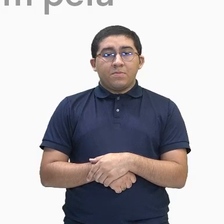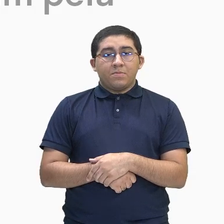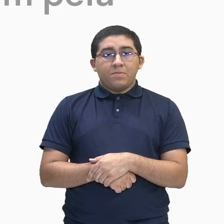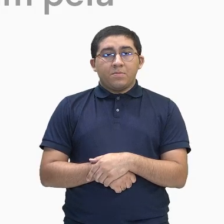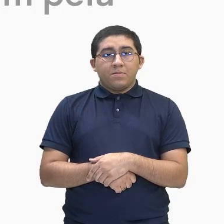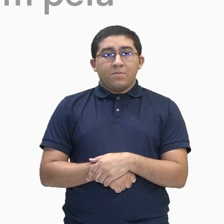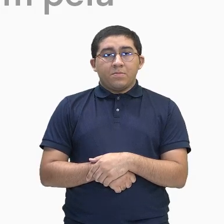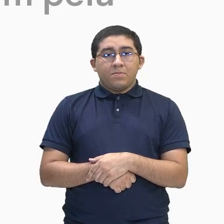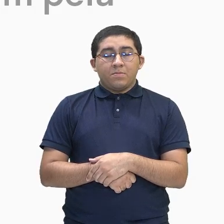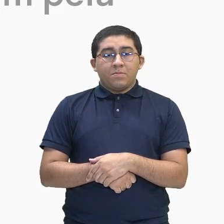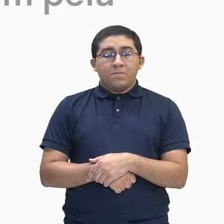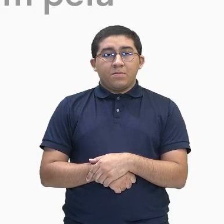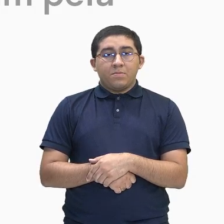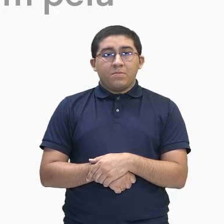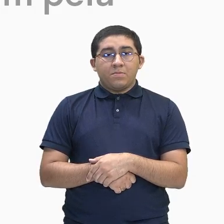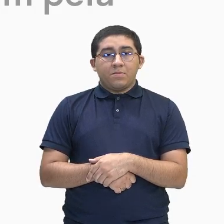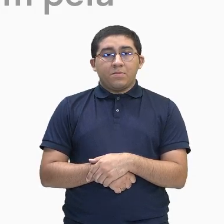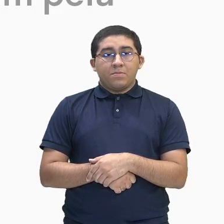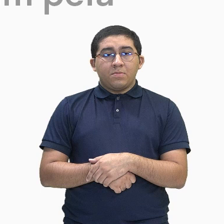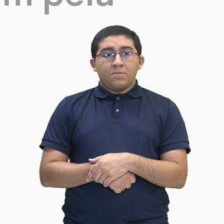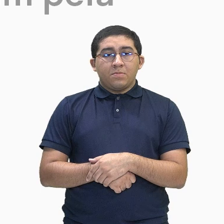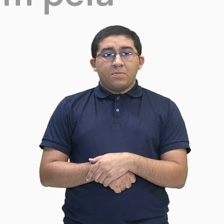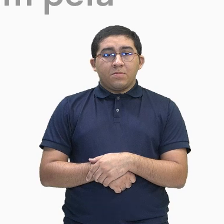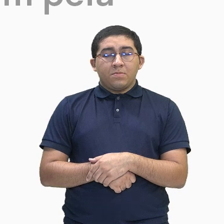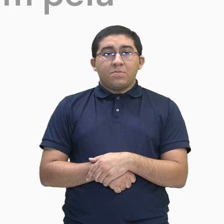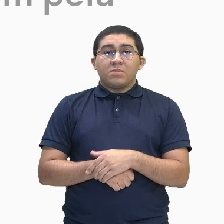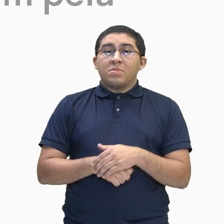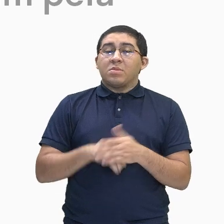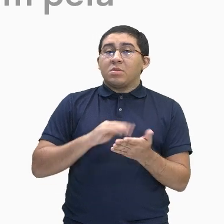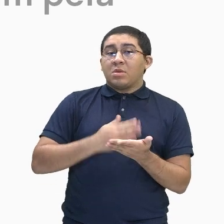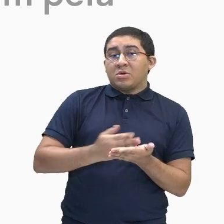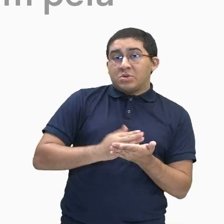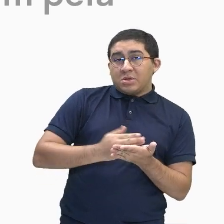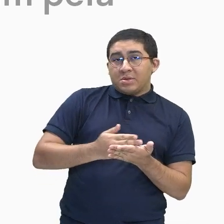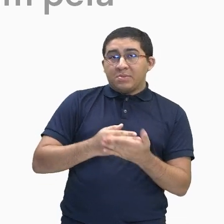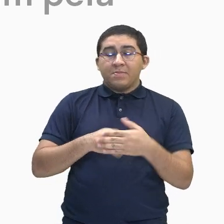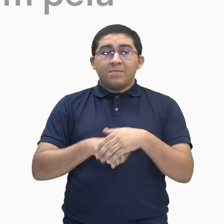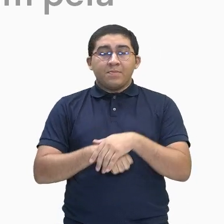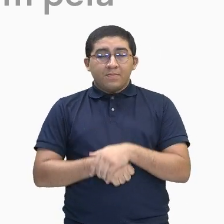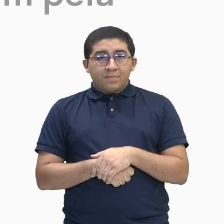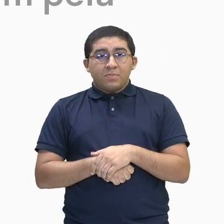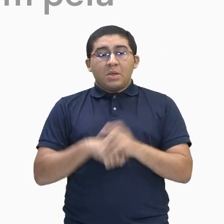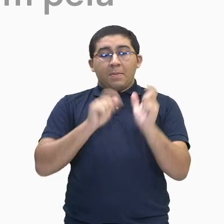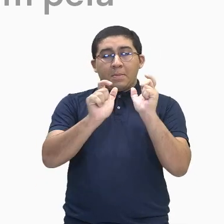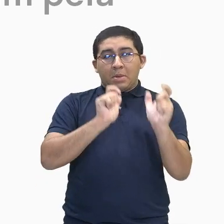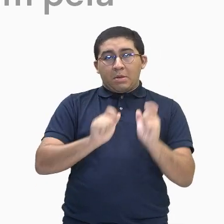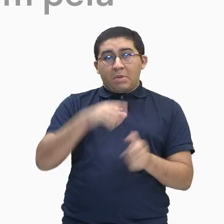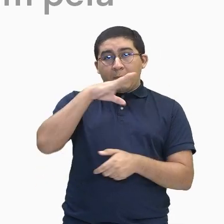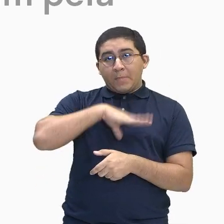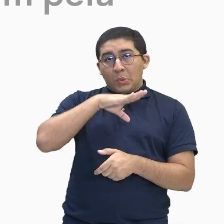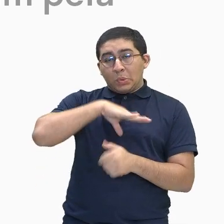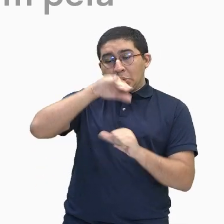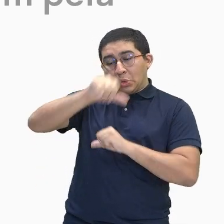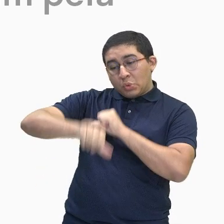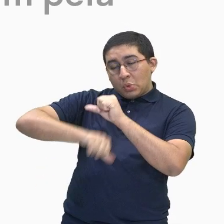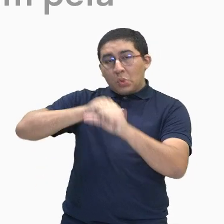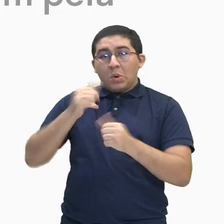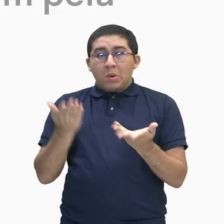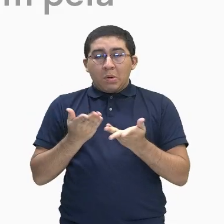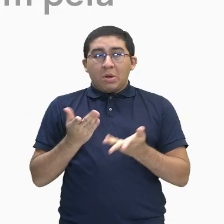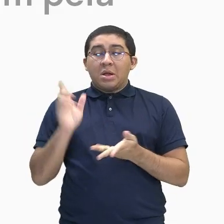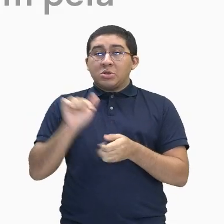an old house. Vamos para a tradução? Aqui está mais devagar, já dá para entender melhor a história, né? Então, era